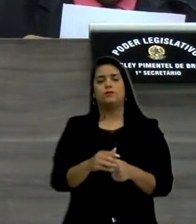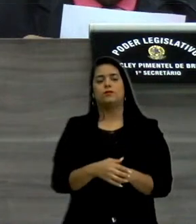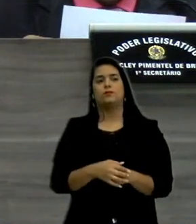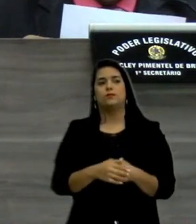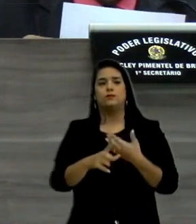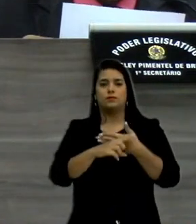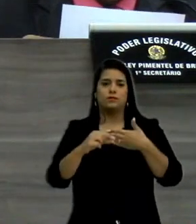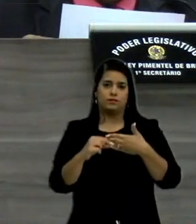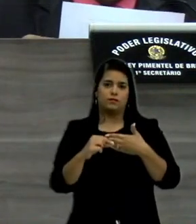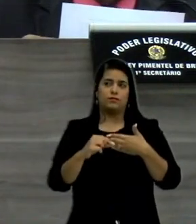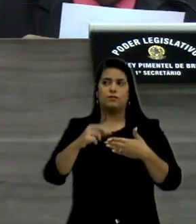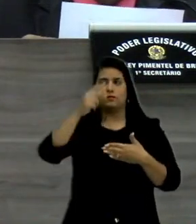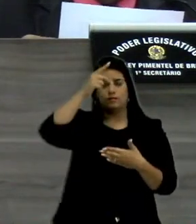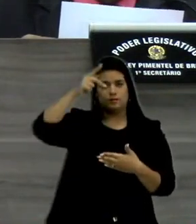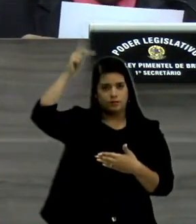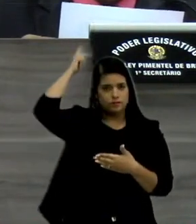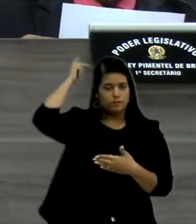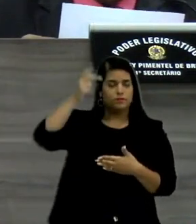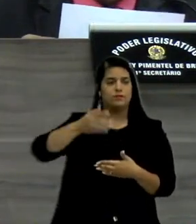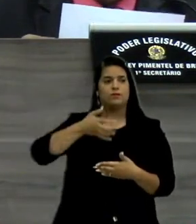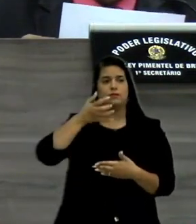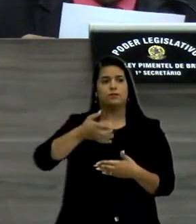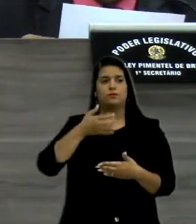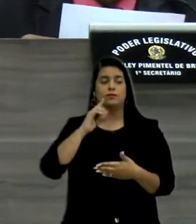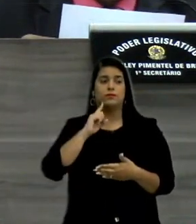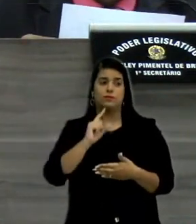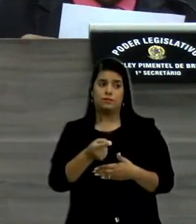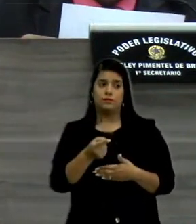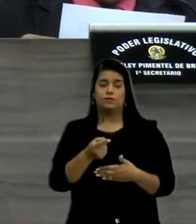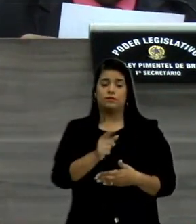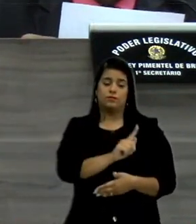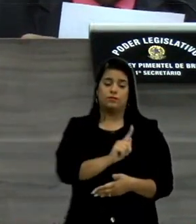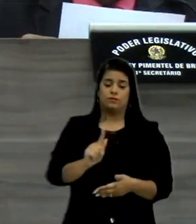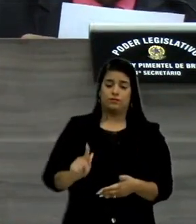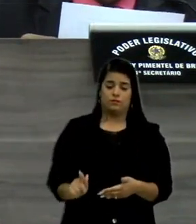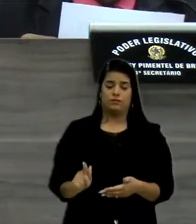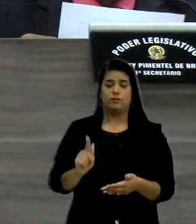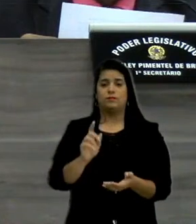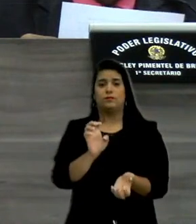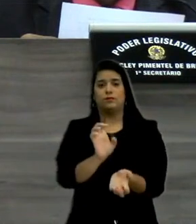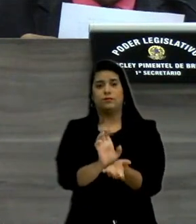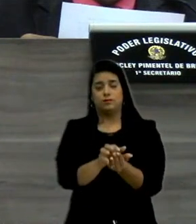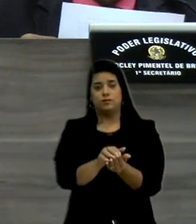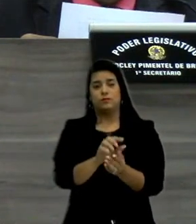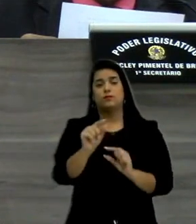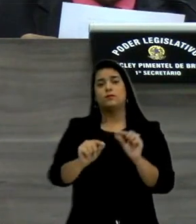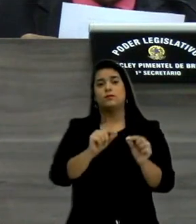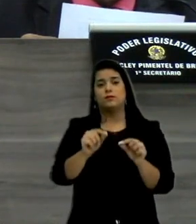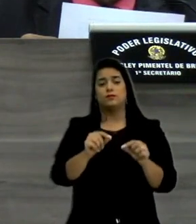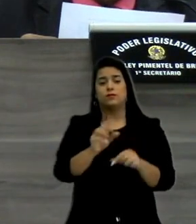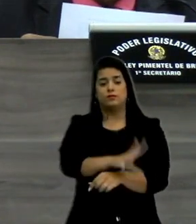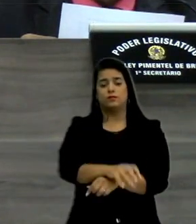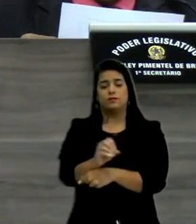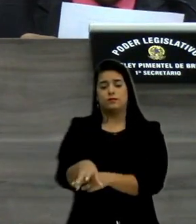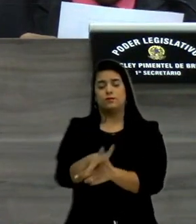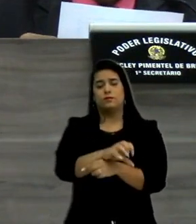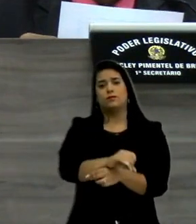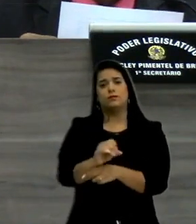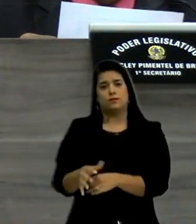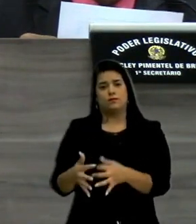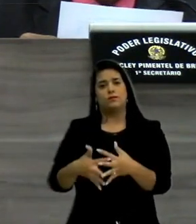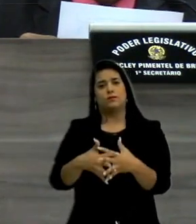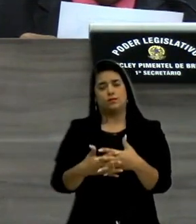de autoria do vereador Pachequinho, Antônio Pacheco Sintra, que indica ao governo do Estado de Pernambuco, disponibilize máquinas para que possa ser